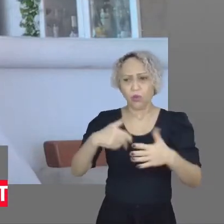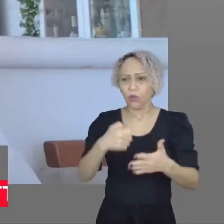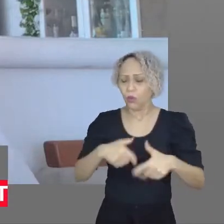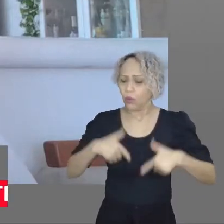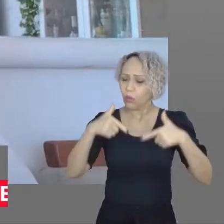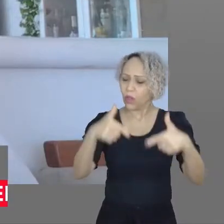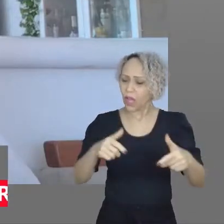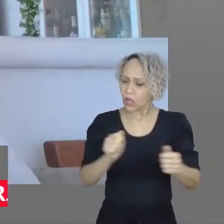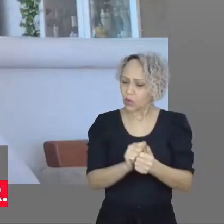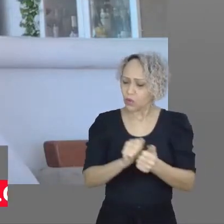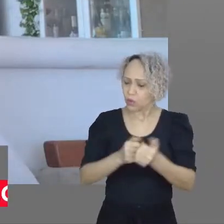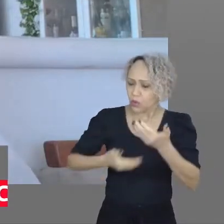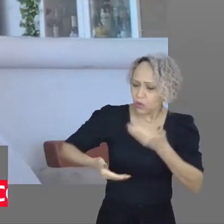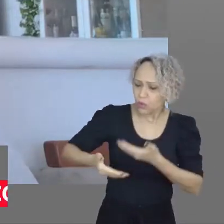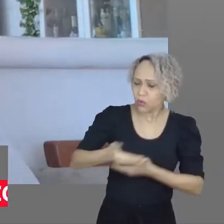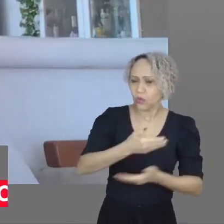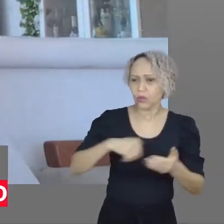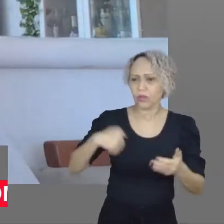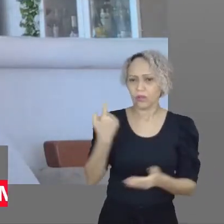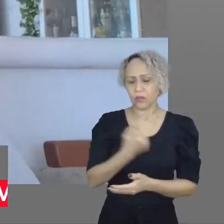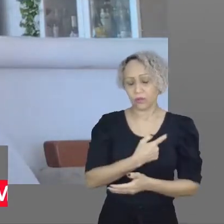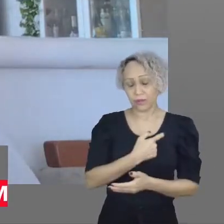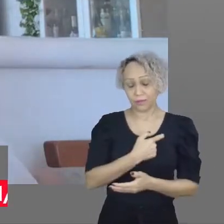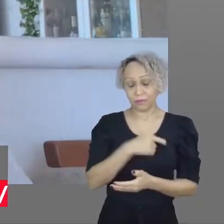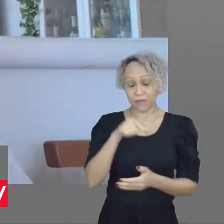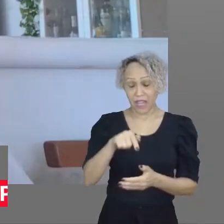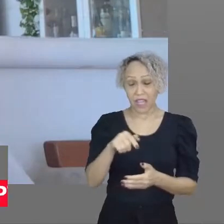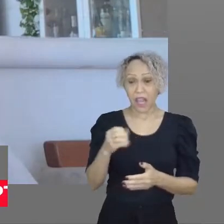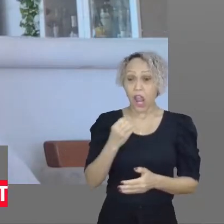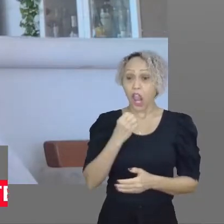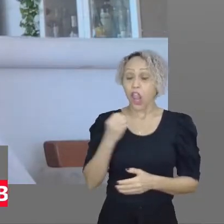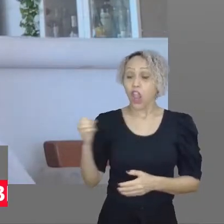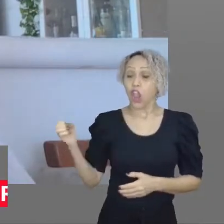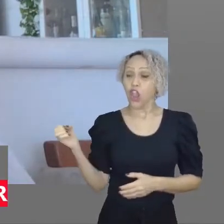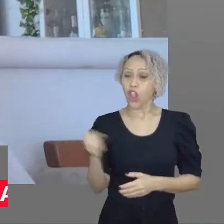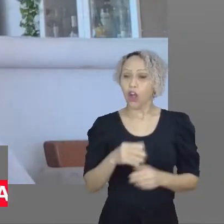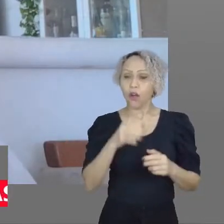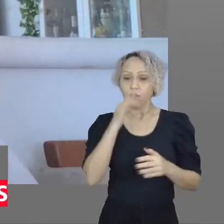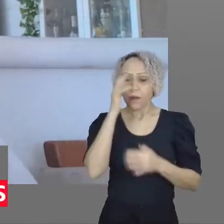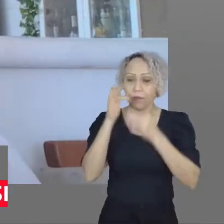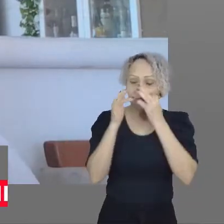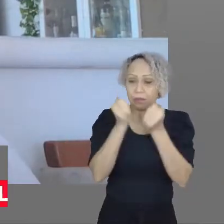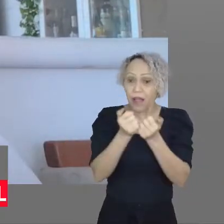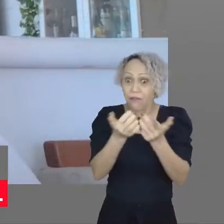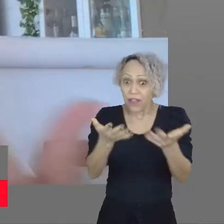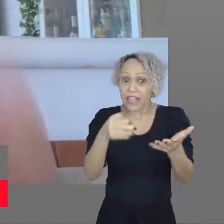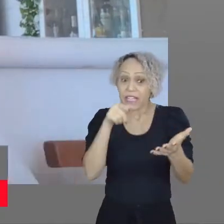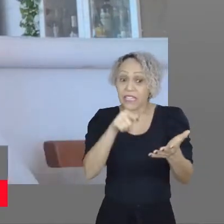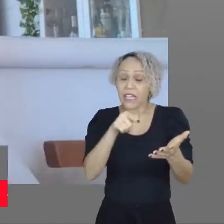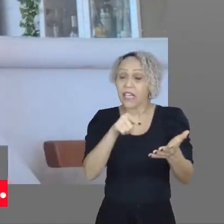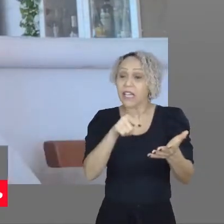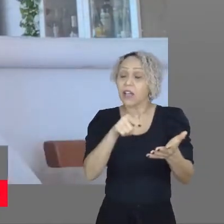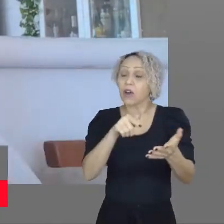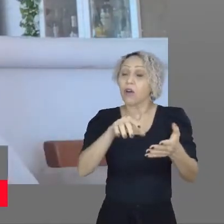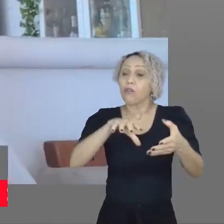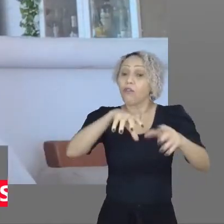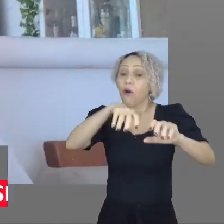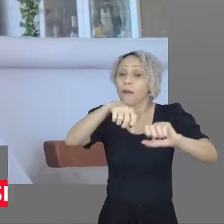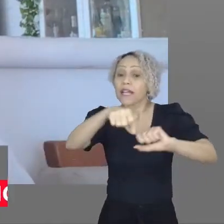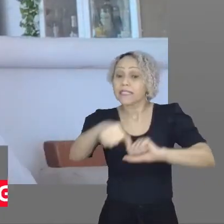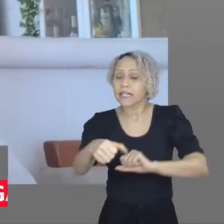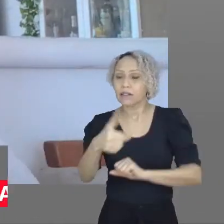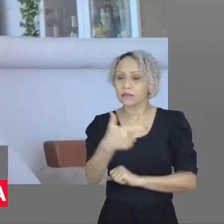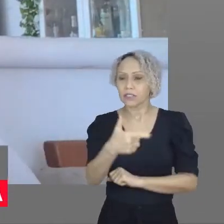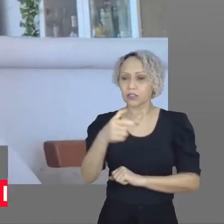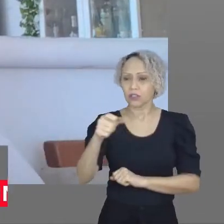nova primavera 2024, que está tudo preparado com muito carinho para receber vocês, e a gente qualificar melhor, e a gente ter